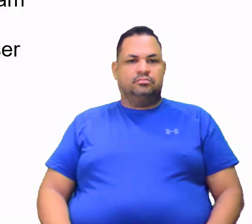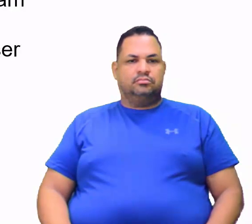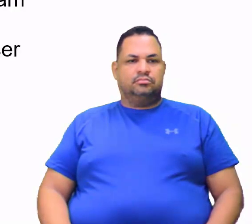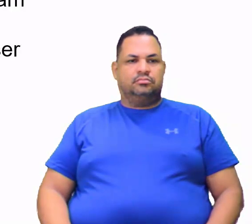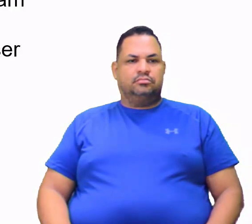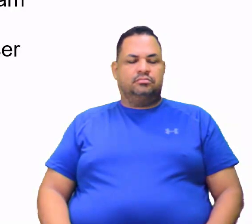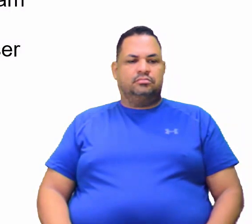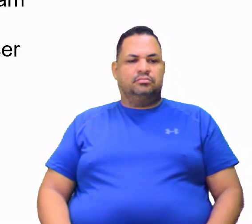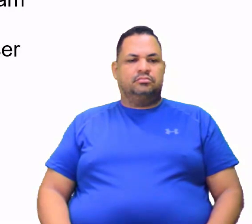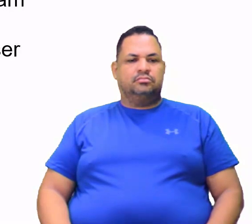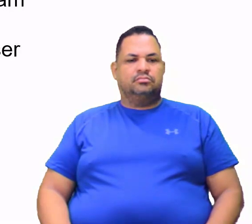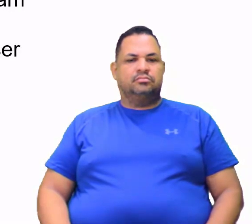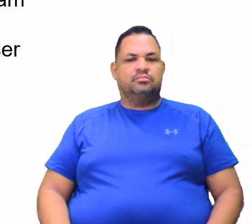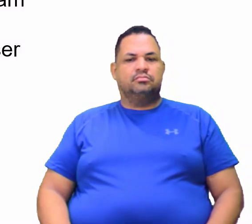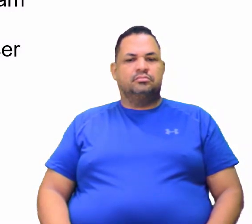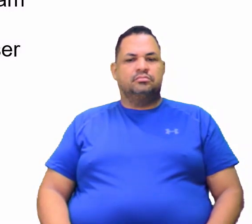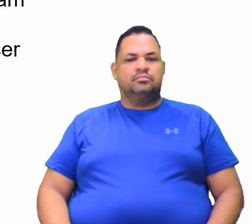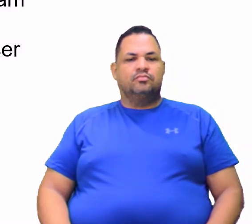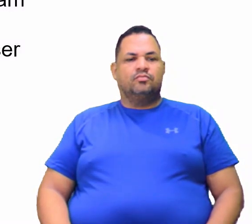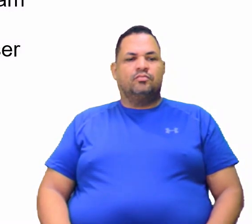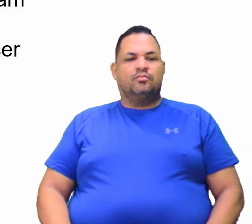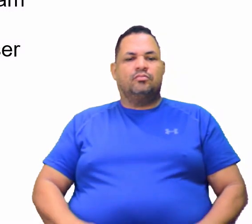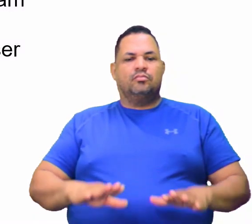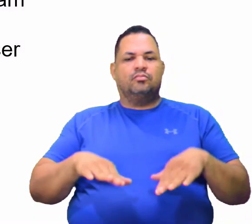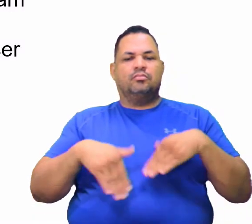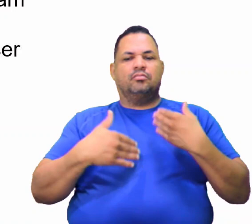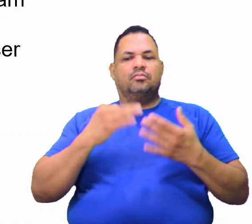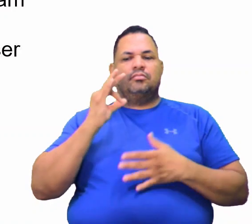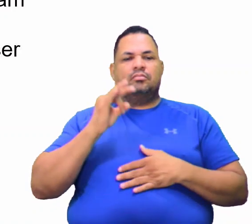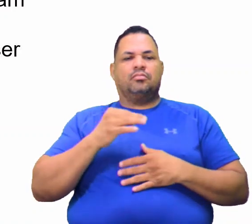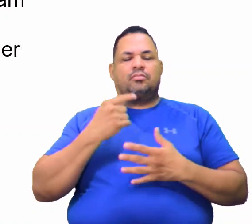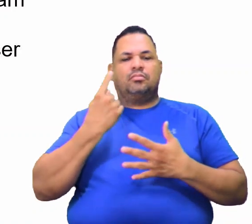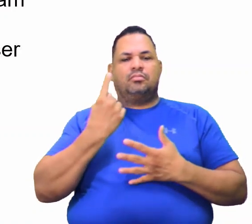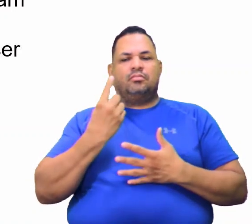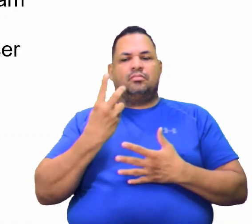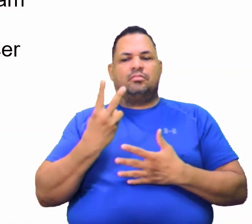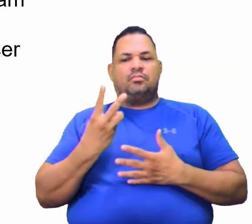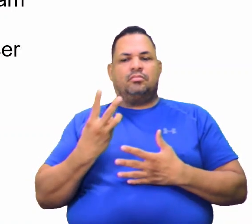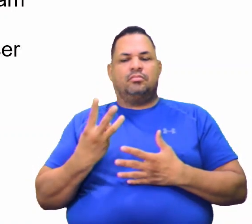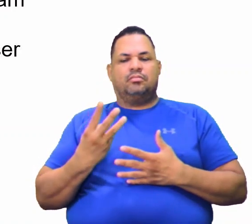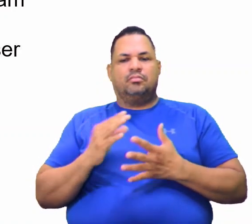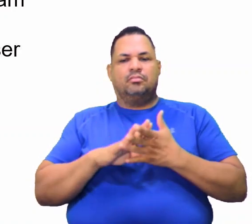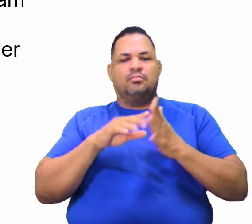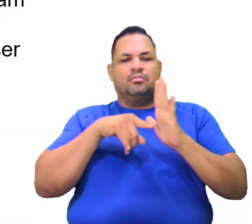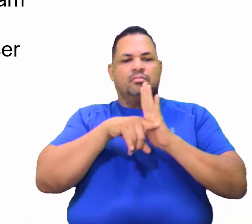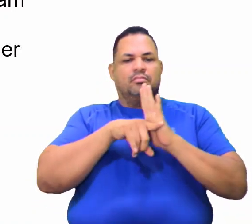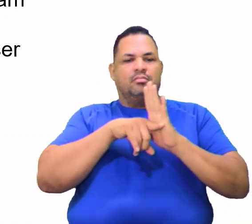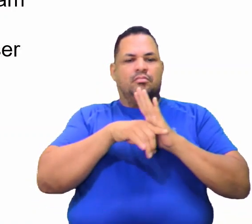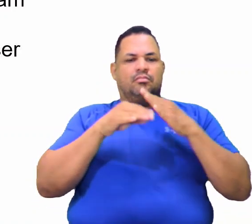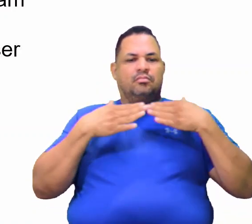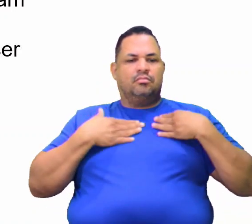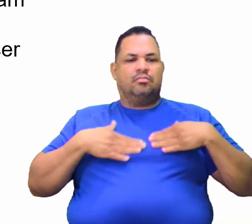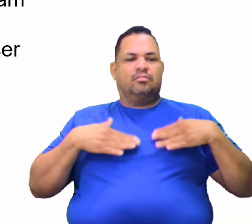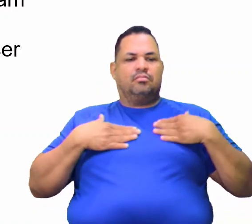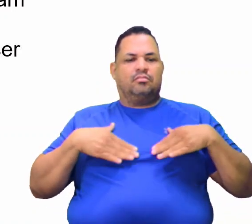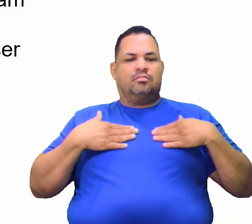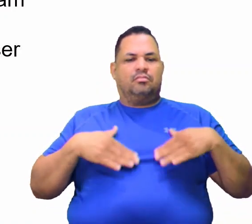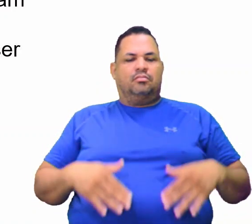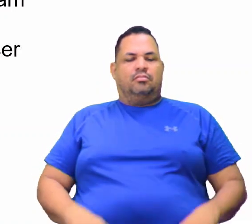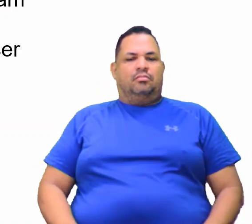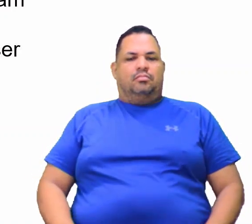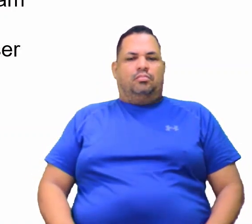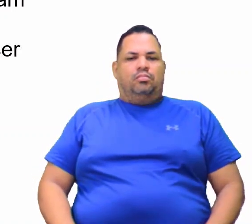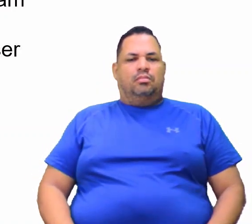questão aqui, ó. Qual que está correta? A 1, a 2 e a 3. Analise aí com calma, tá